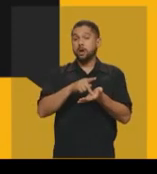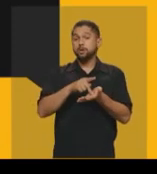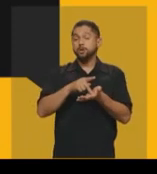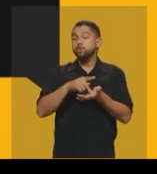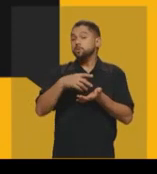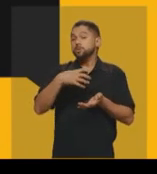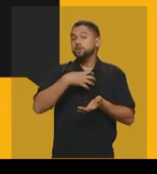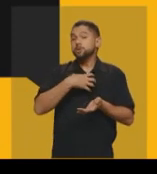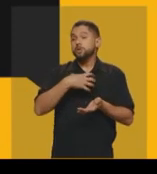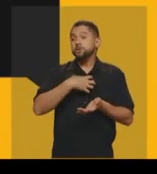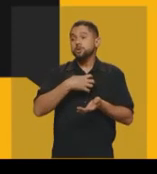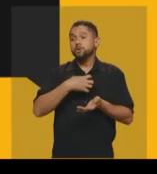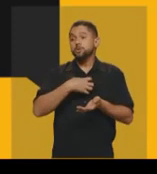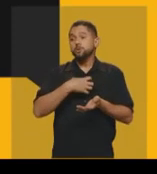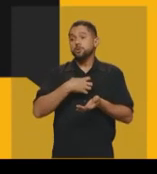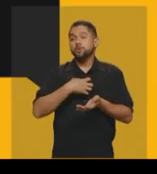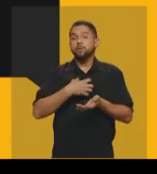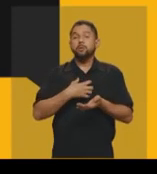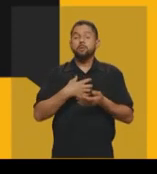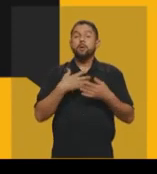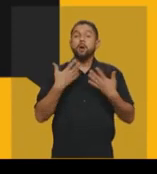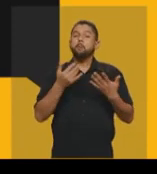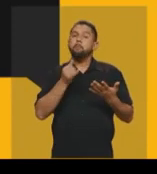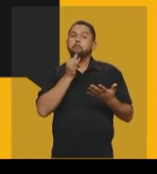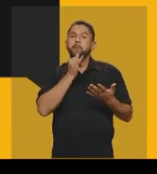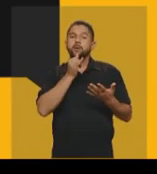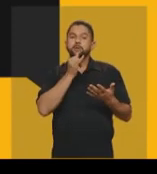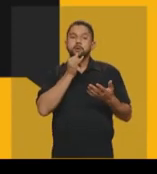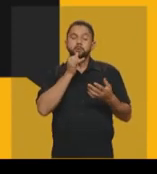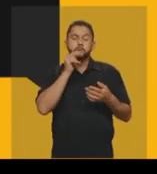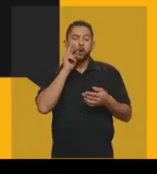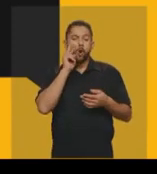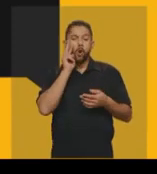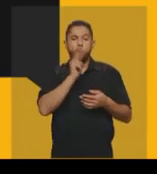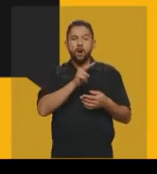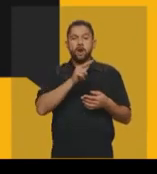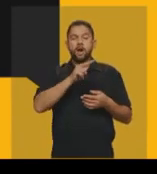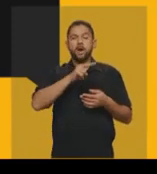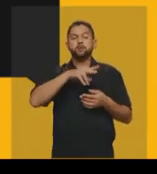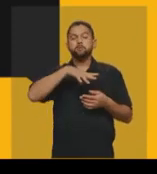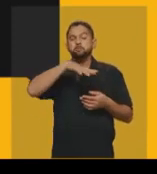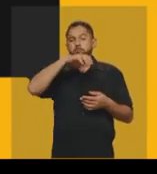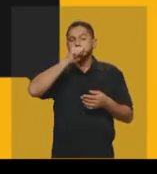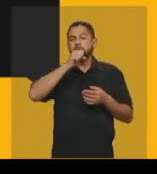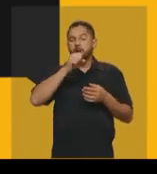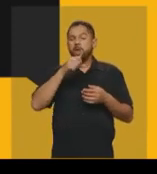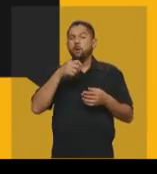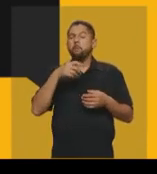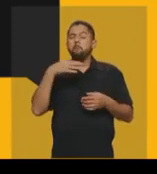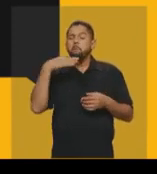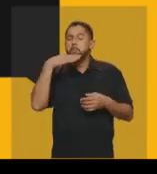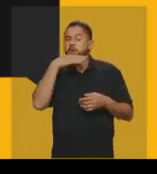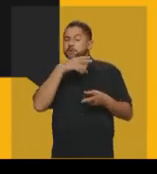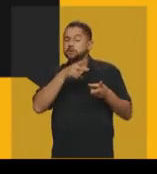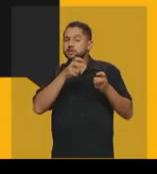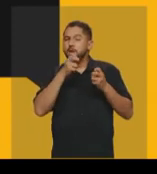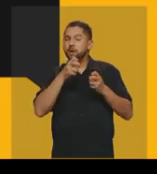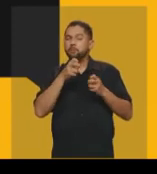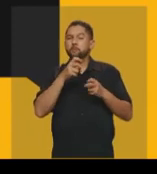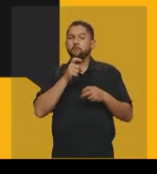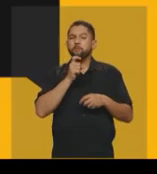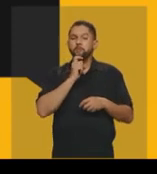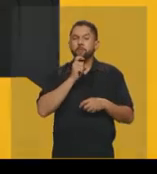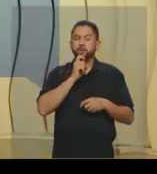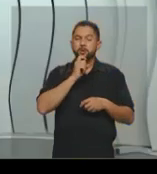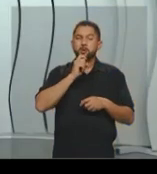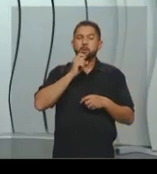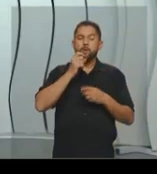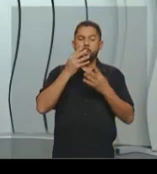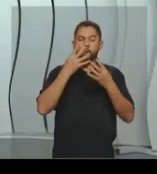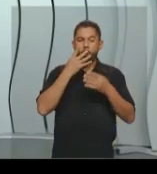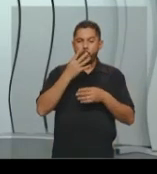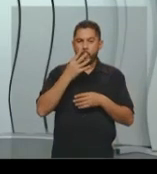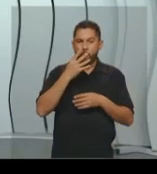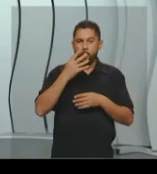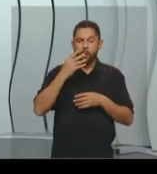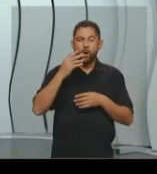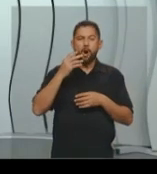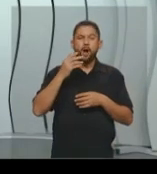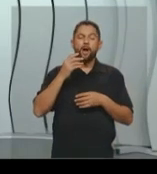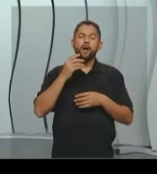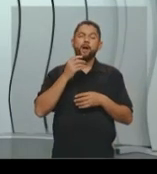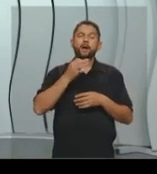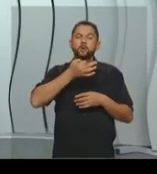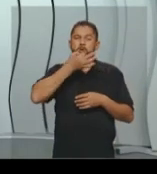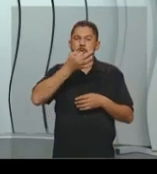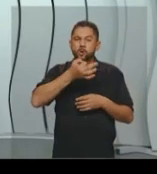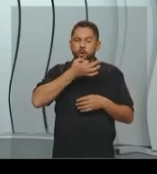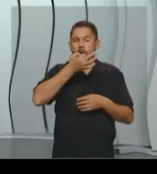Os sentidos, eles recepcionam o frio, o calor, a luz, as cores, os sons.